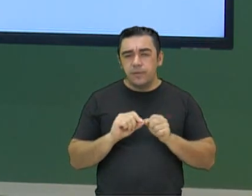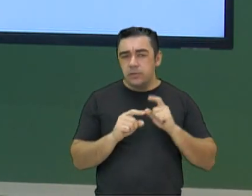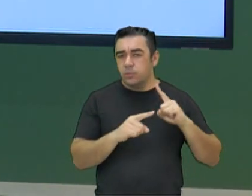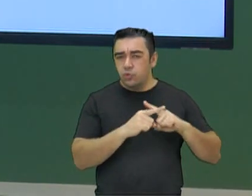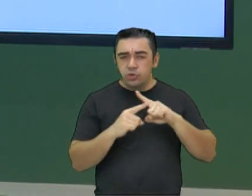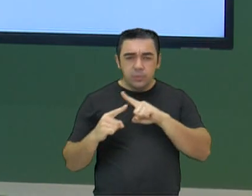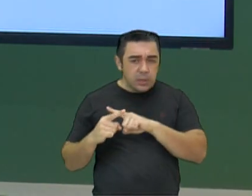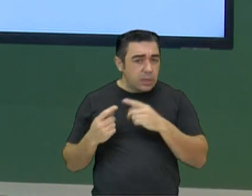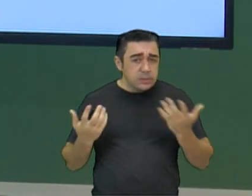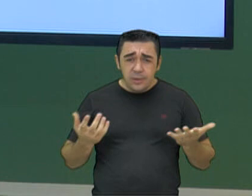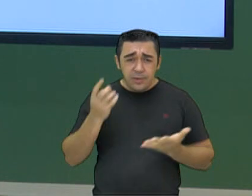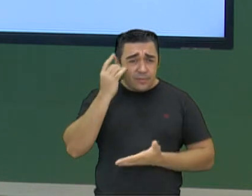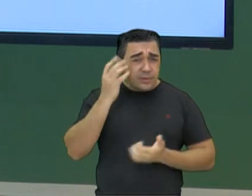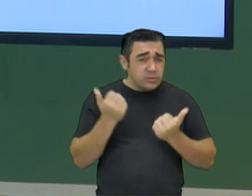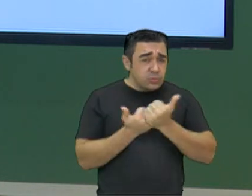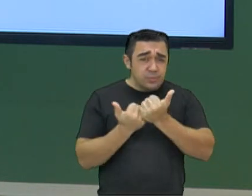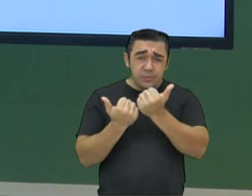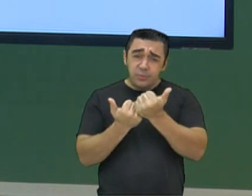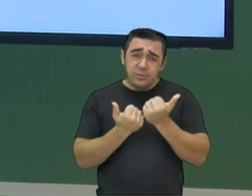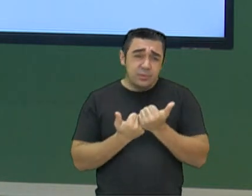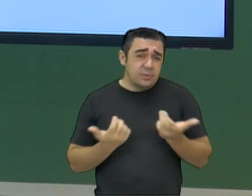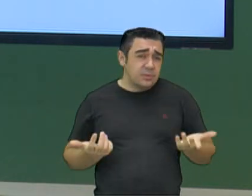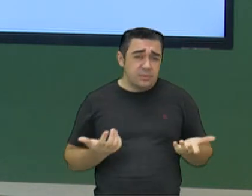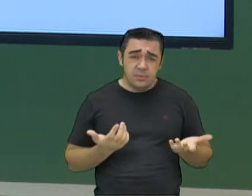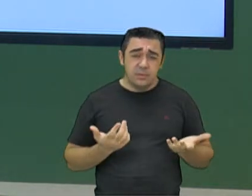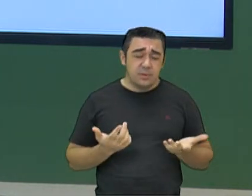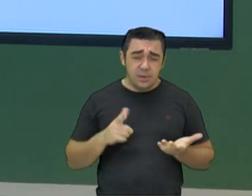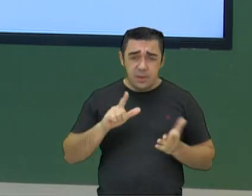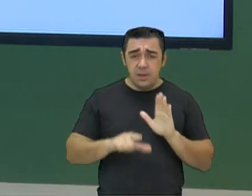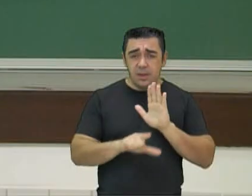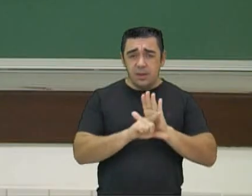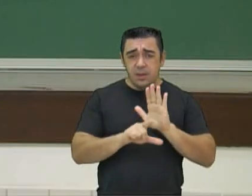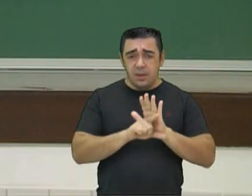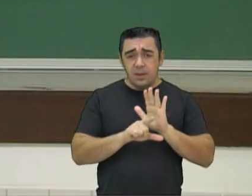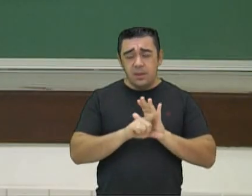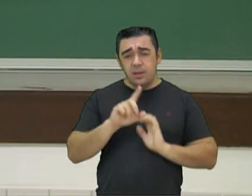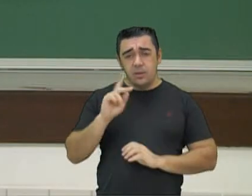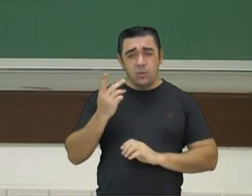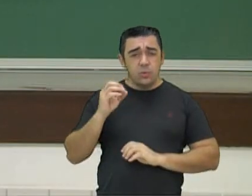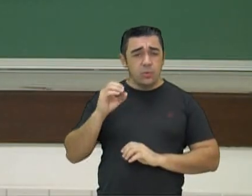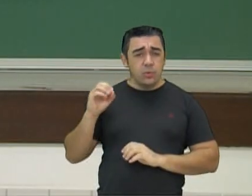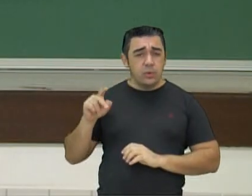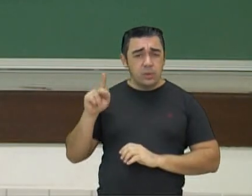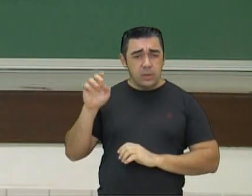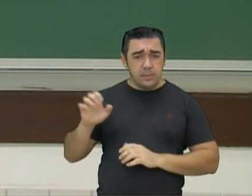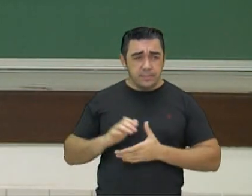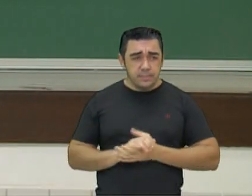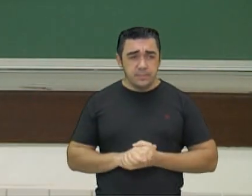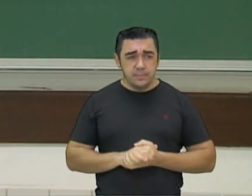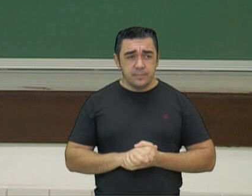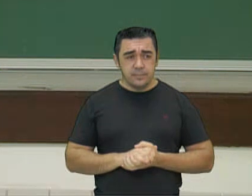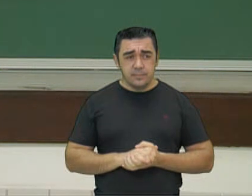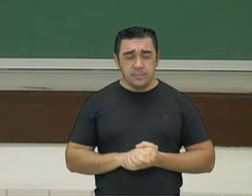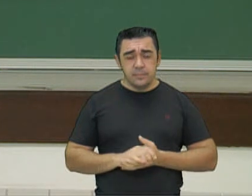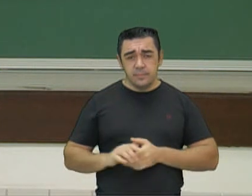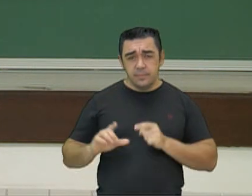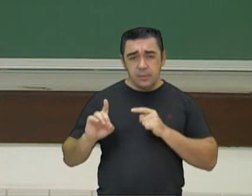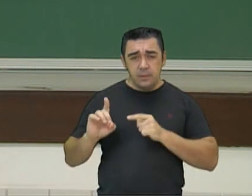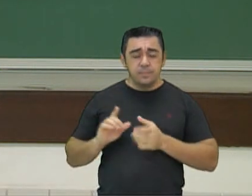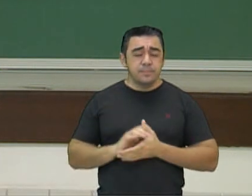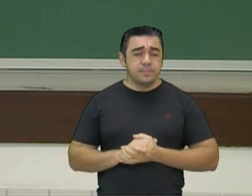de dados e substituição da lei de Hooke, ok? Então, alternativa